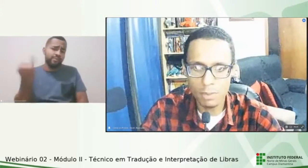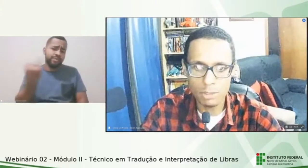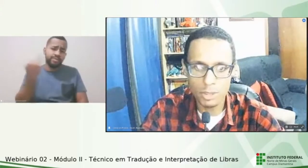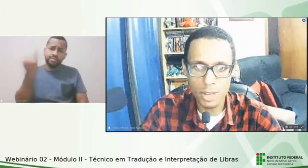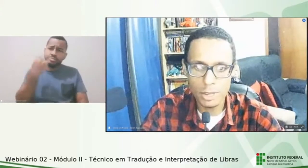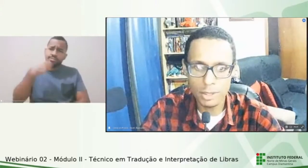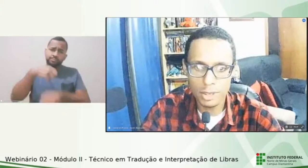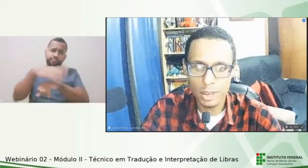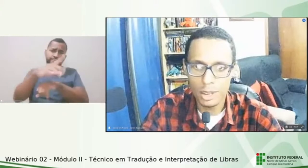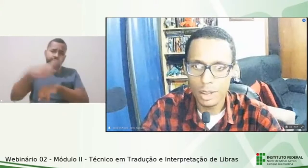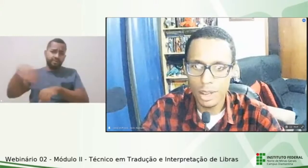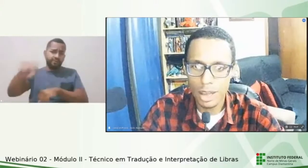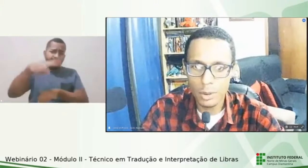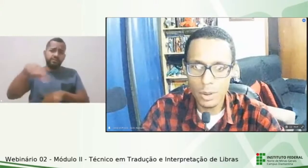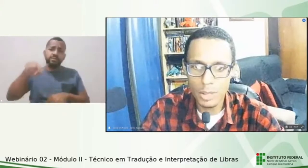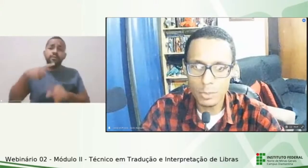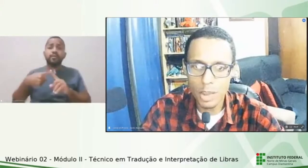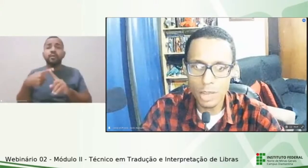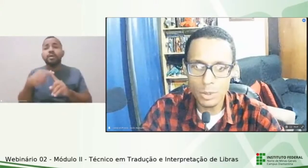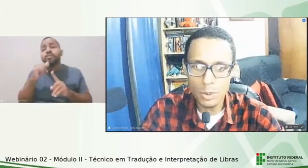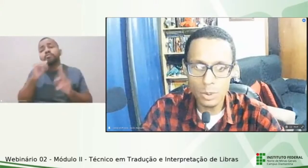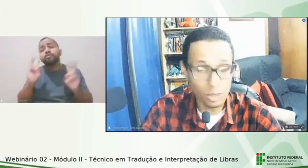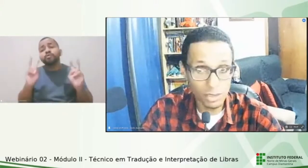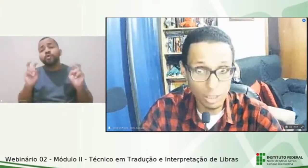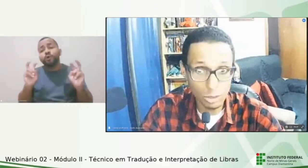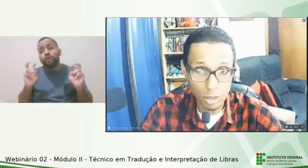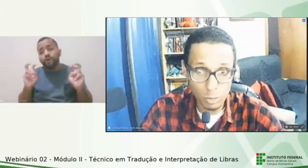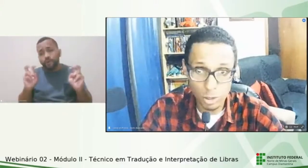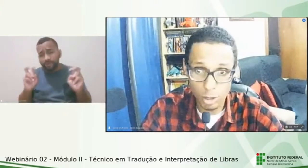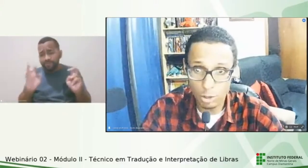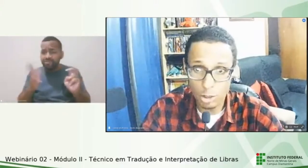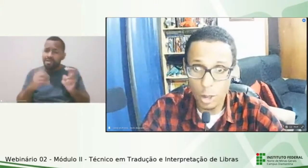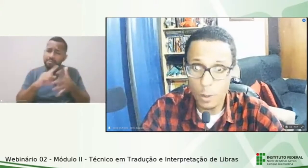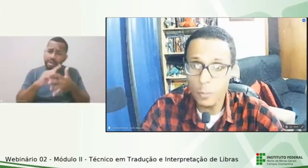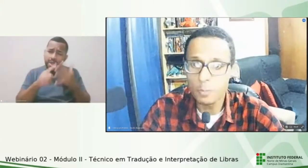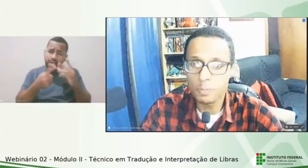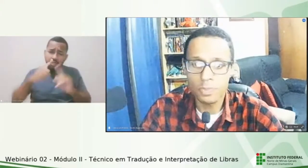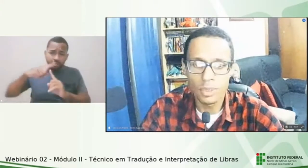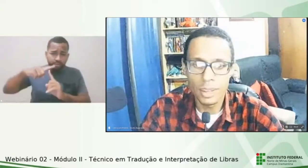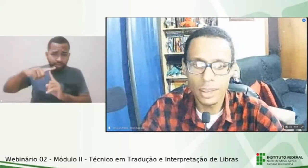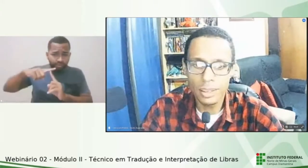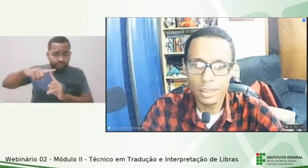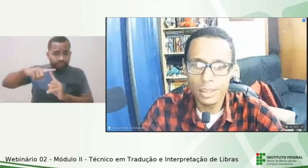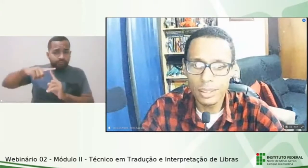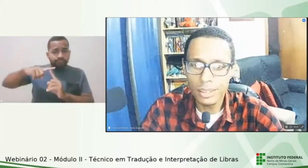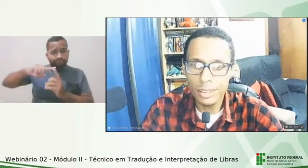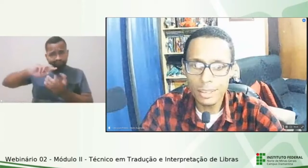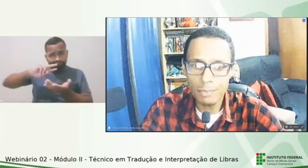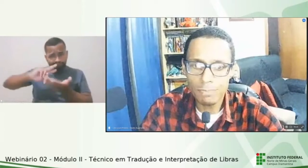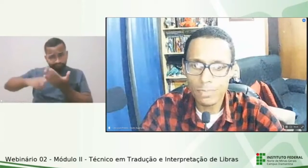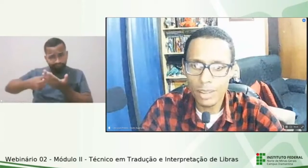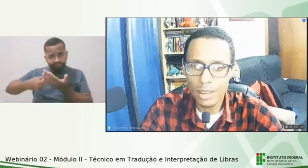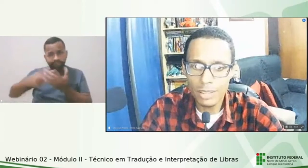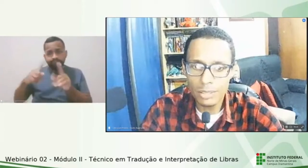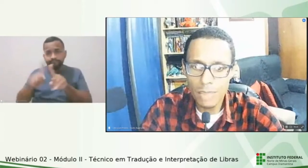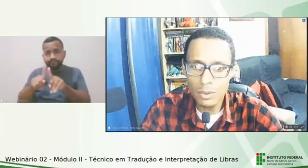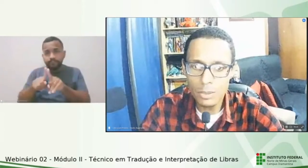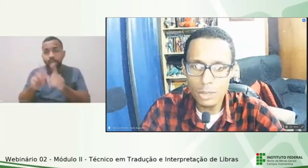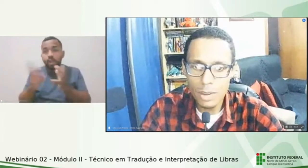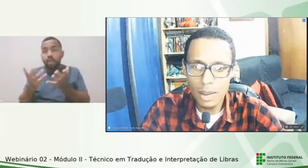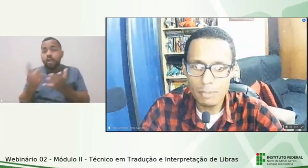mencionar para vocês, com respeito, já falei dos tipos de tradução, né? E aqui